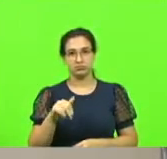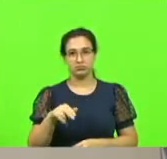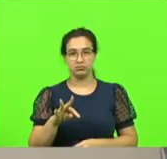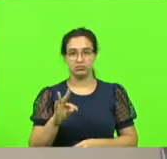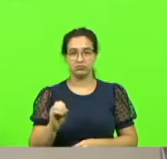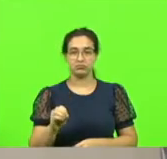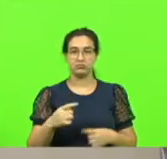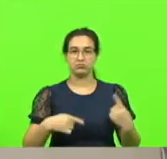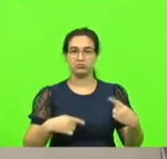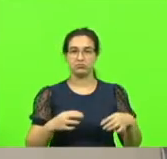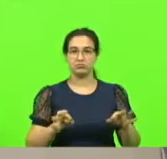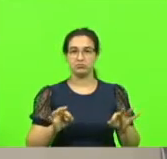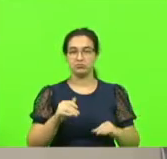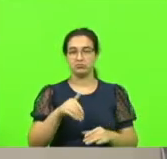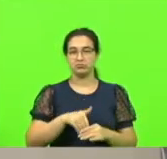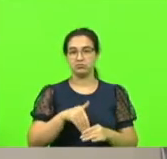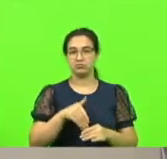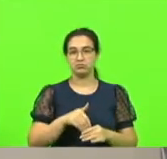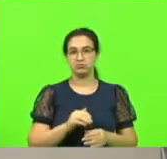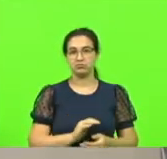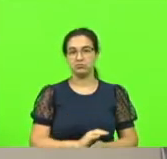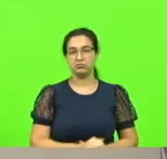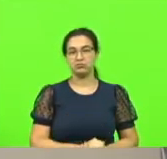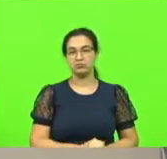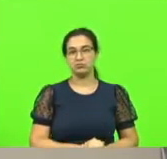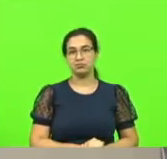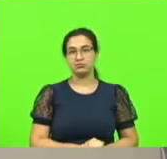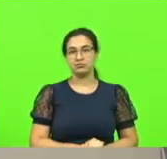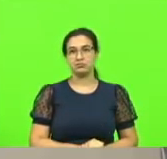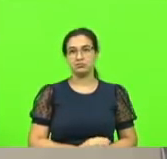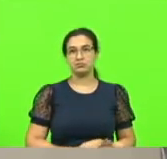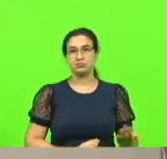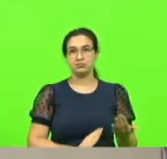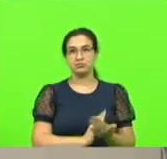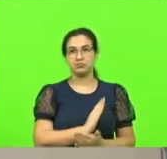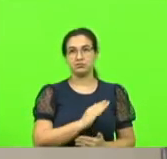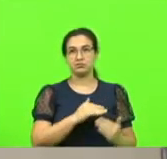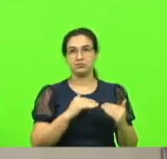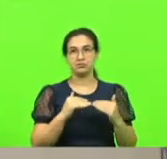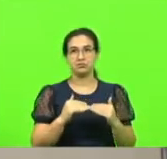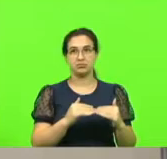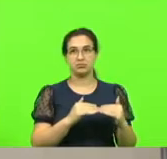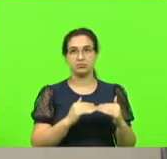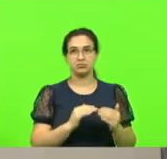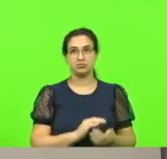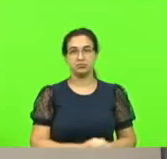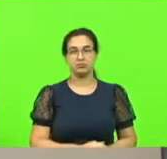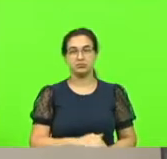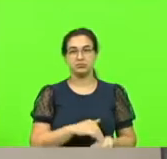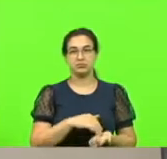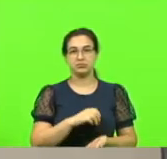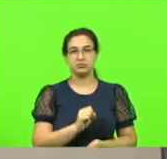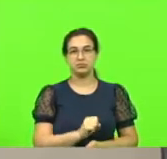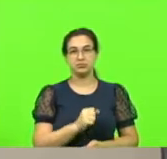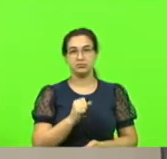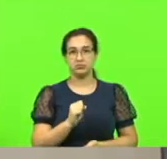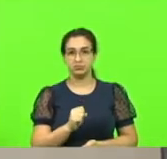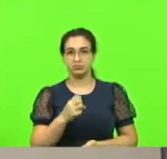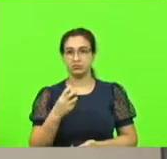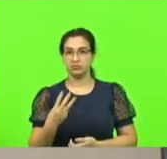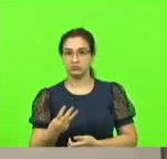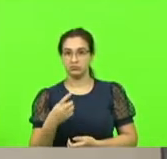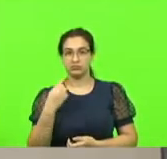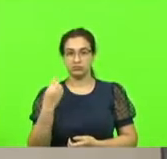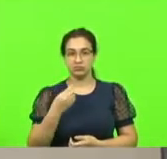queira discutir, em votação, deputados que aprovam, permaneçam como se encontram. Aprovado por unanimidade. Moção 883, autor